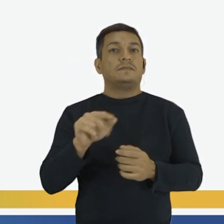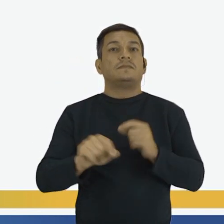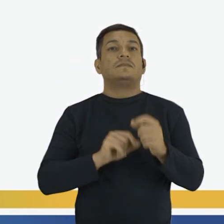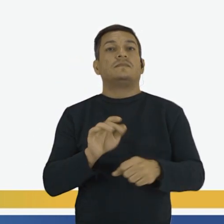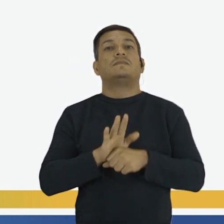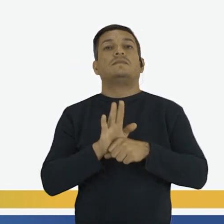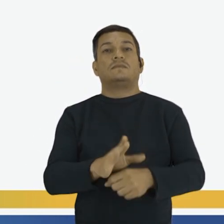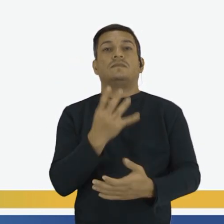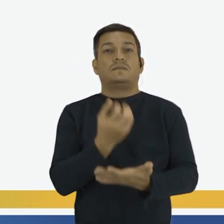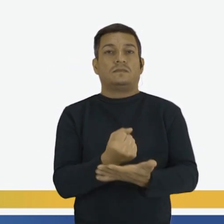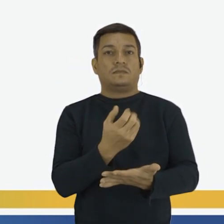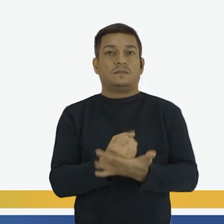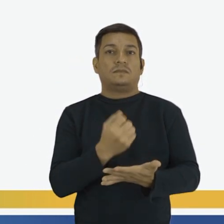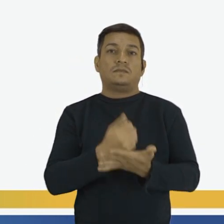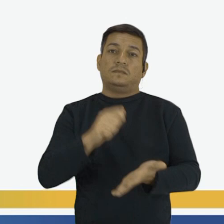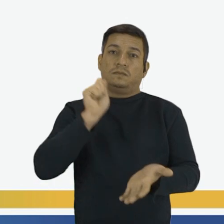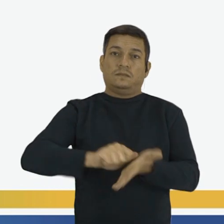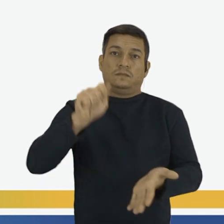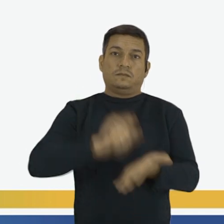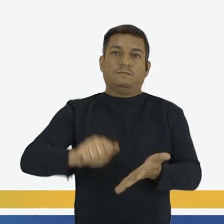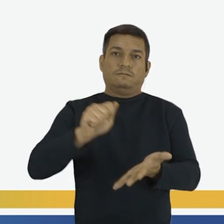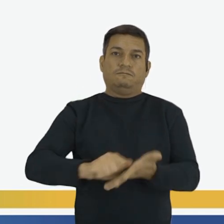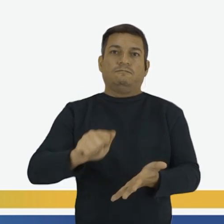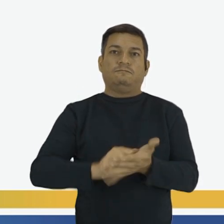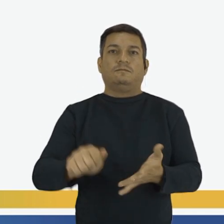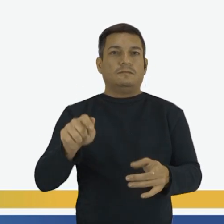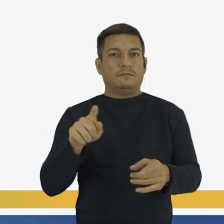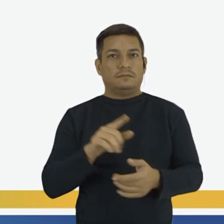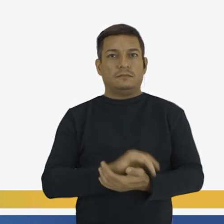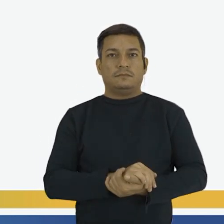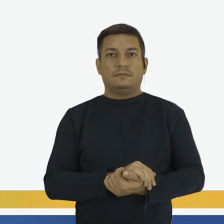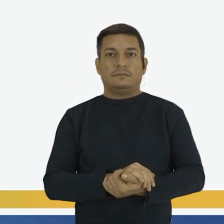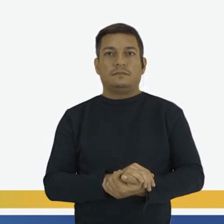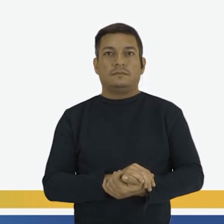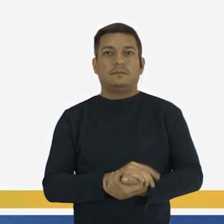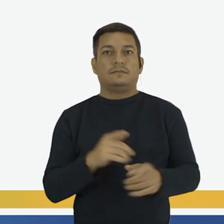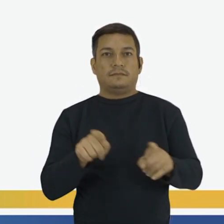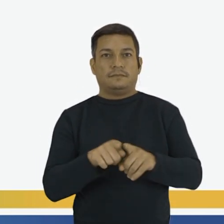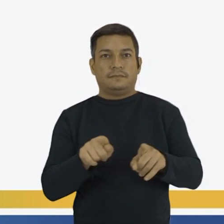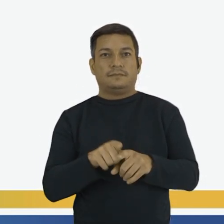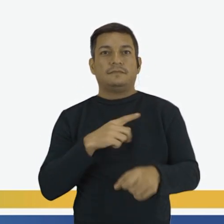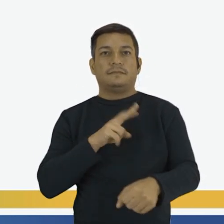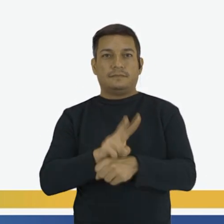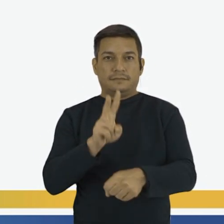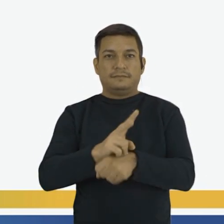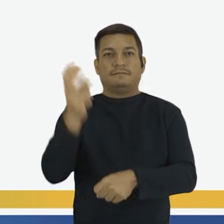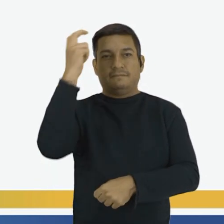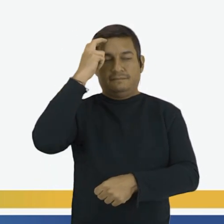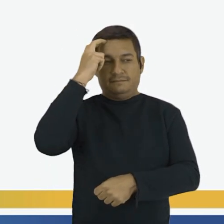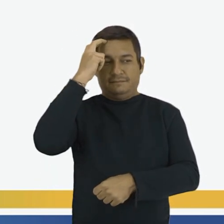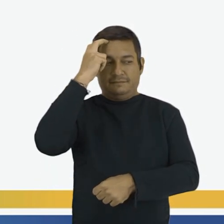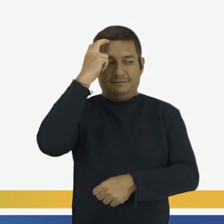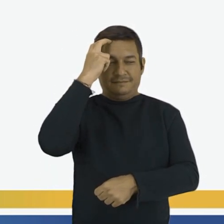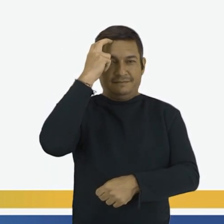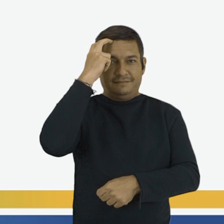Vai contribuir para que esse registro, eles passem a ser escrito e, consequentemente, eles